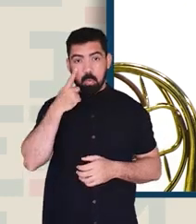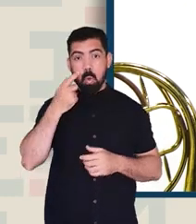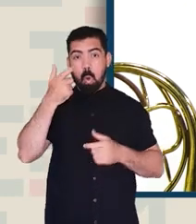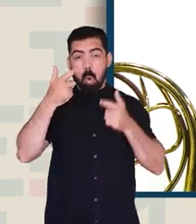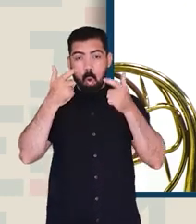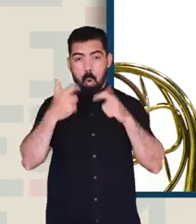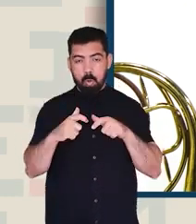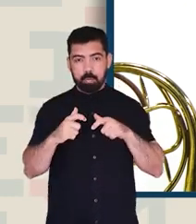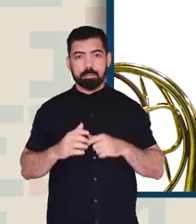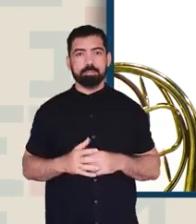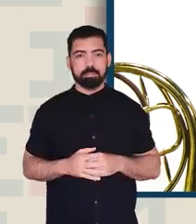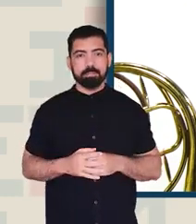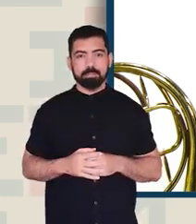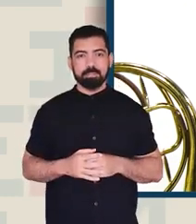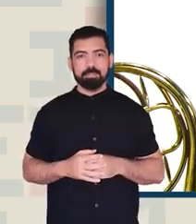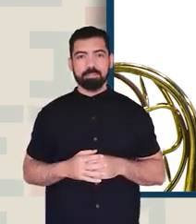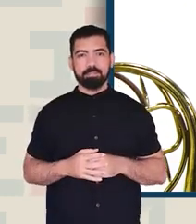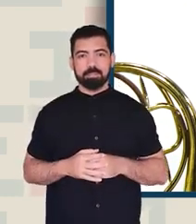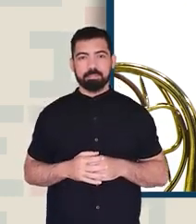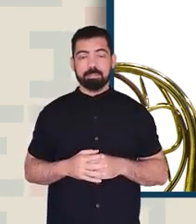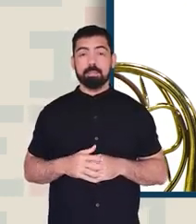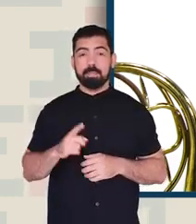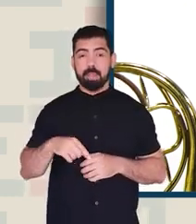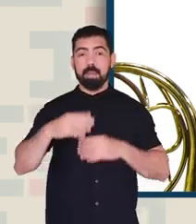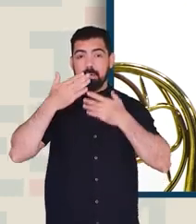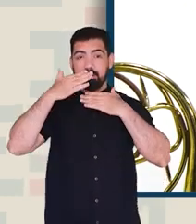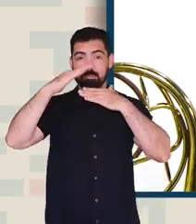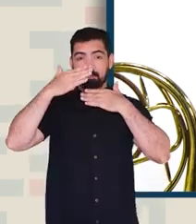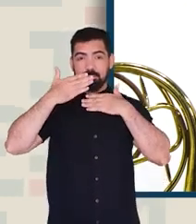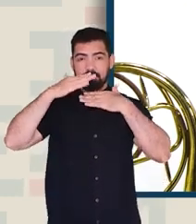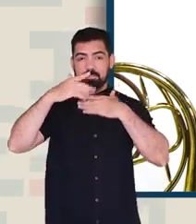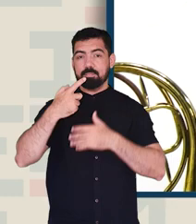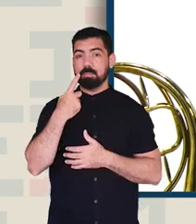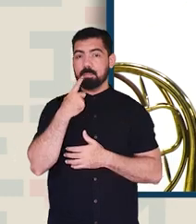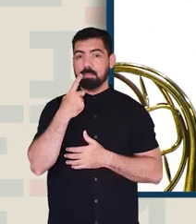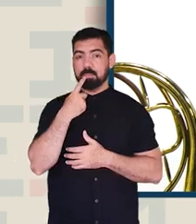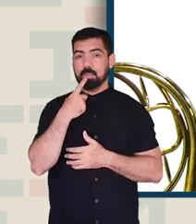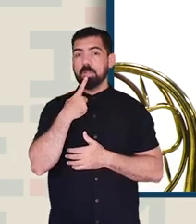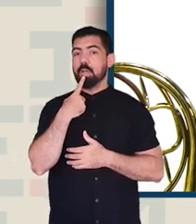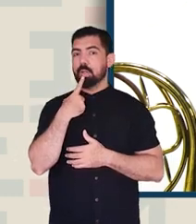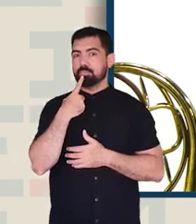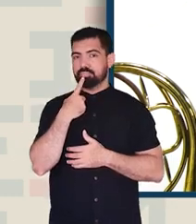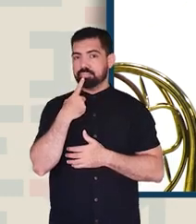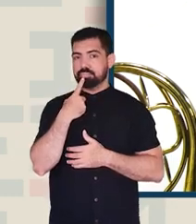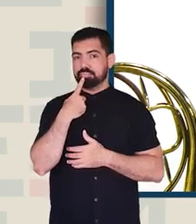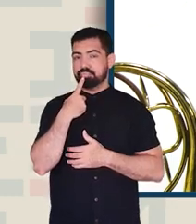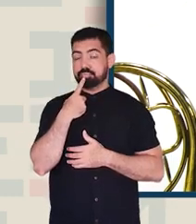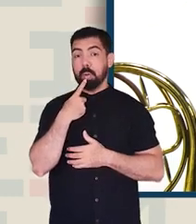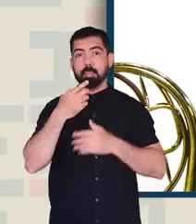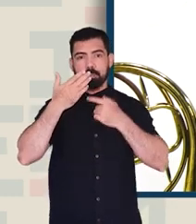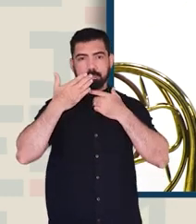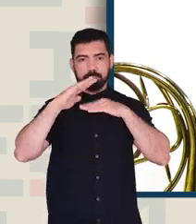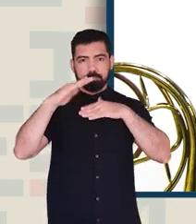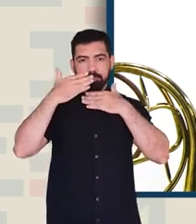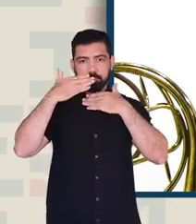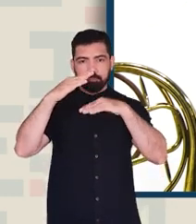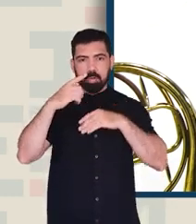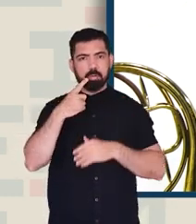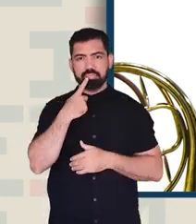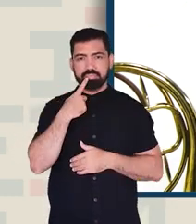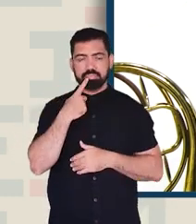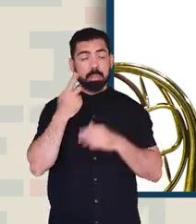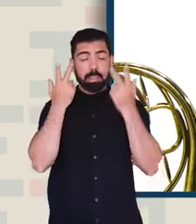nasce aqui, né? Logicamente, através da vibração do lábio. E esse som ele vai